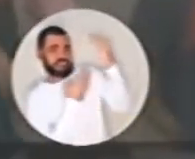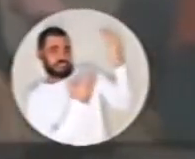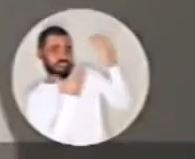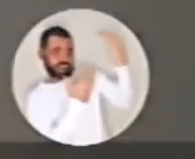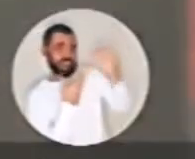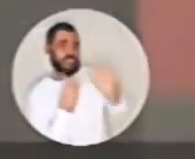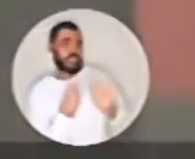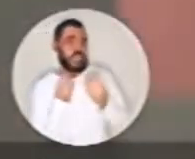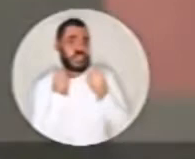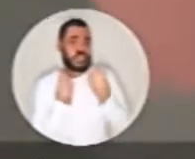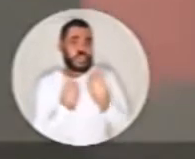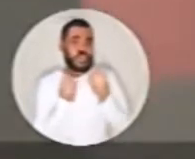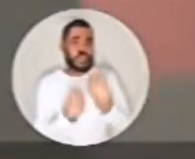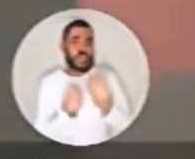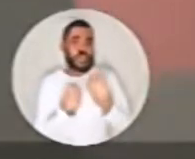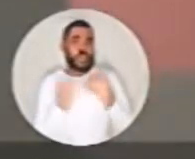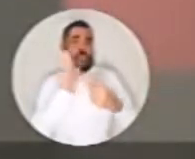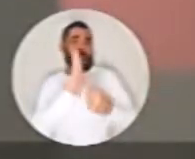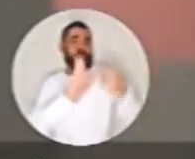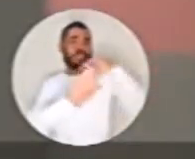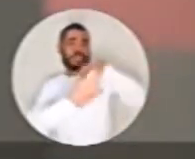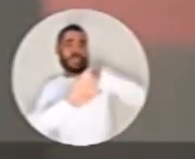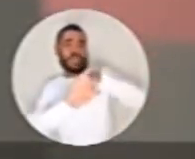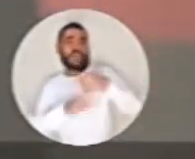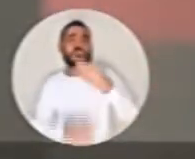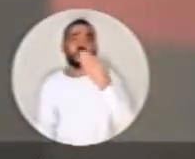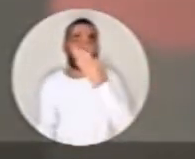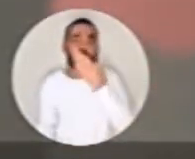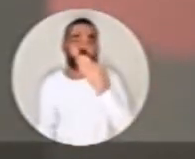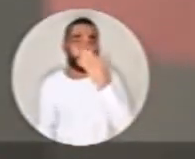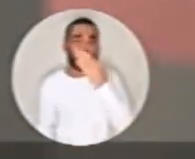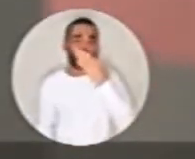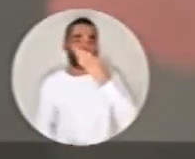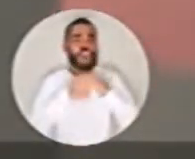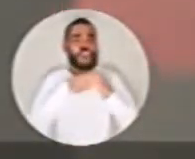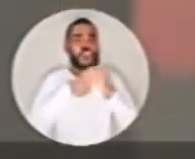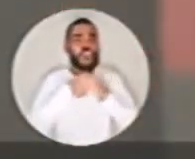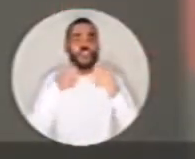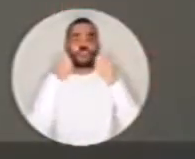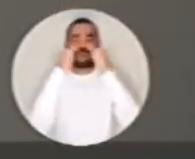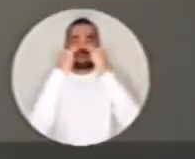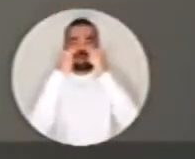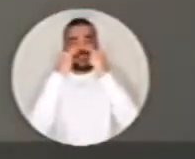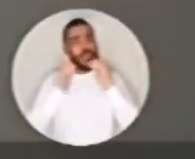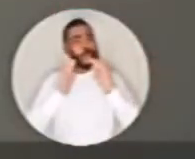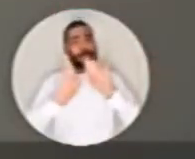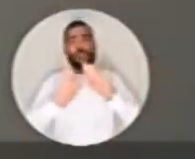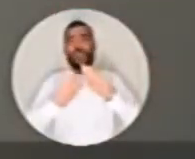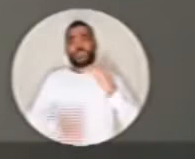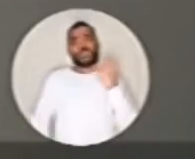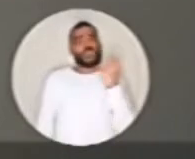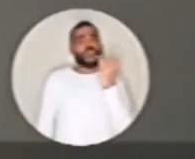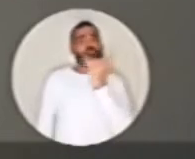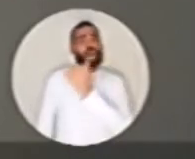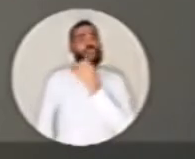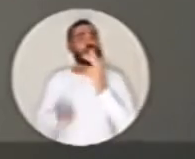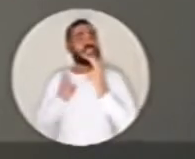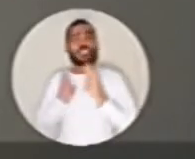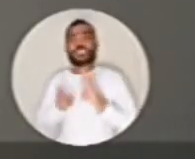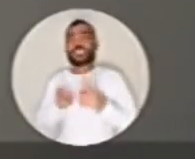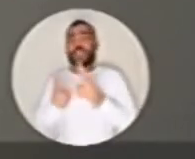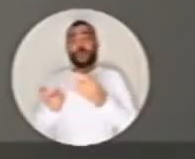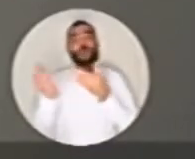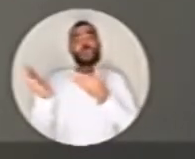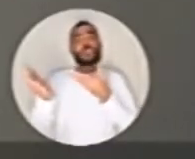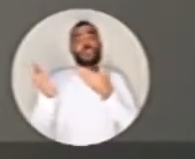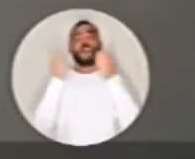estão apoiando, mas eu tenho certeza que pra muita gente é muito difícil acreditar nessa imagem, dessa pessoa tão doce, tão carinhosa, tão fofa, porque é o que eu